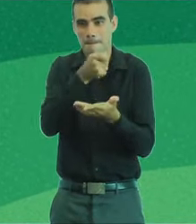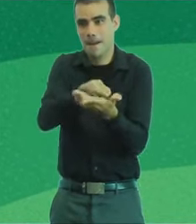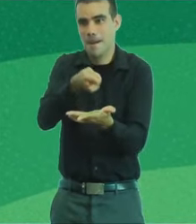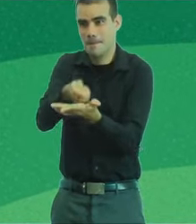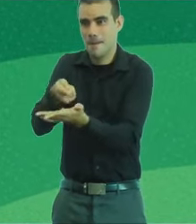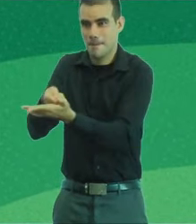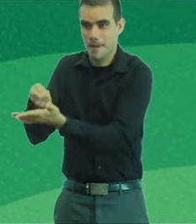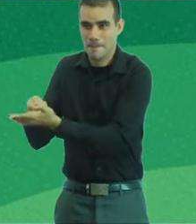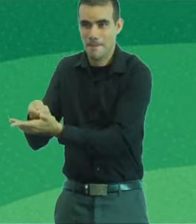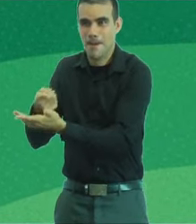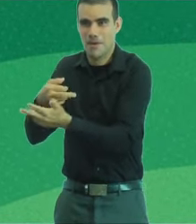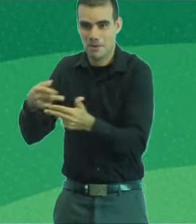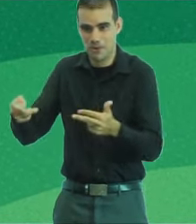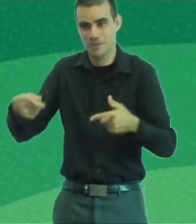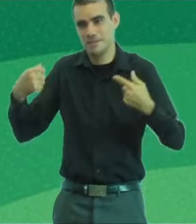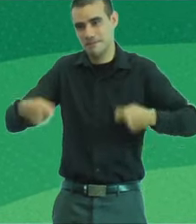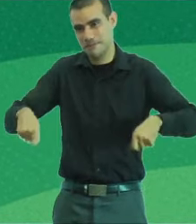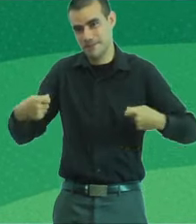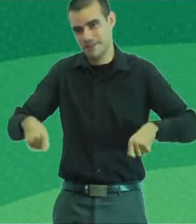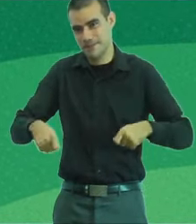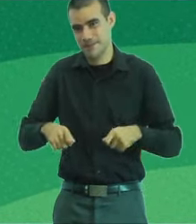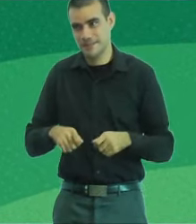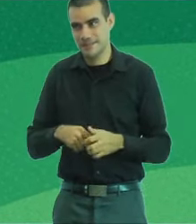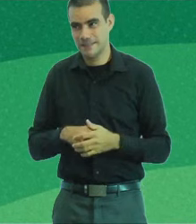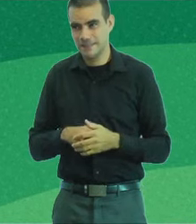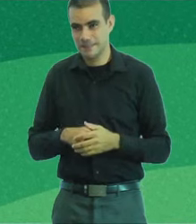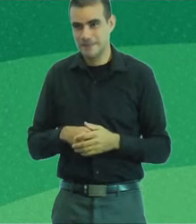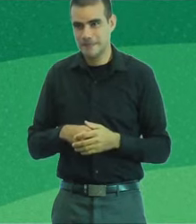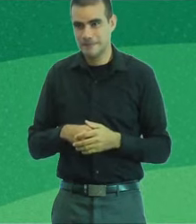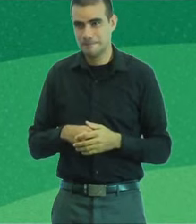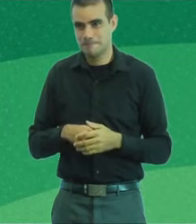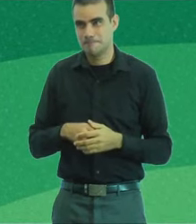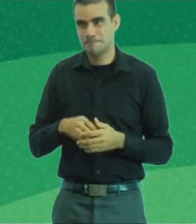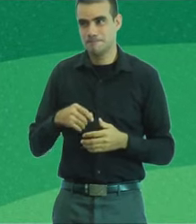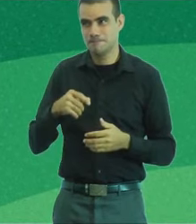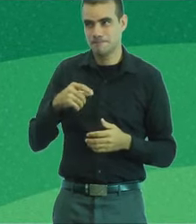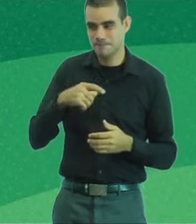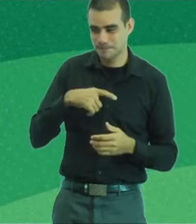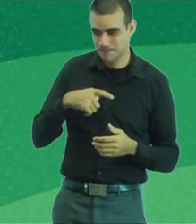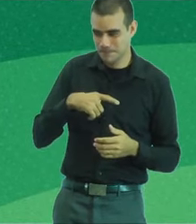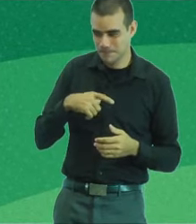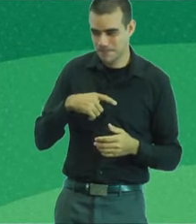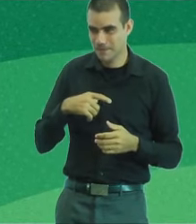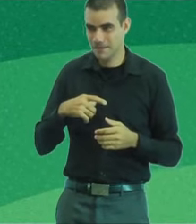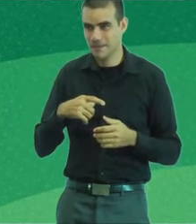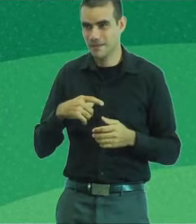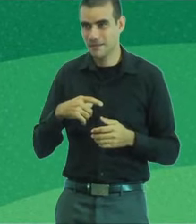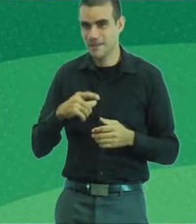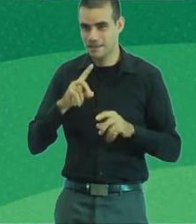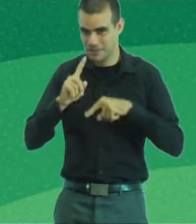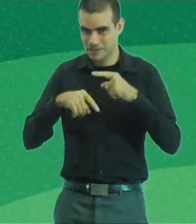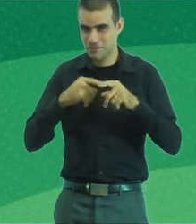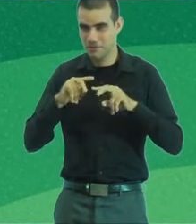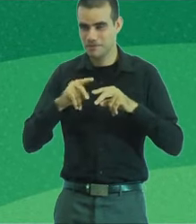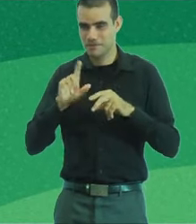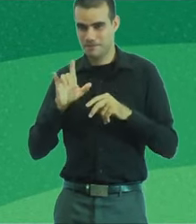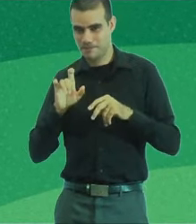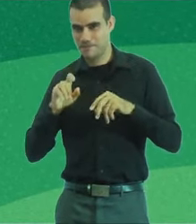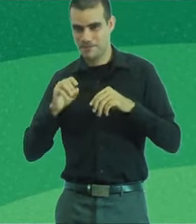inclusive por isso apoia a campanha de financiamento coletivo não deixei links aqui mas você sabe onde achar